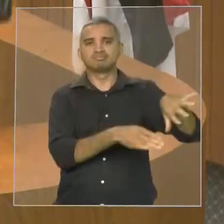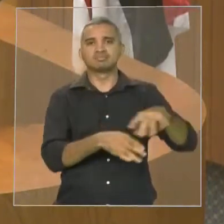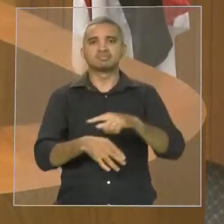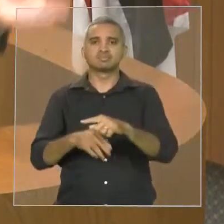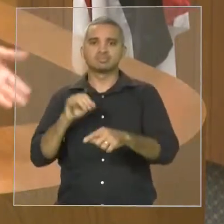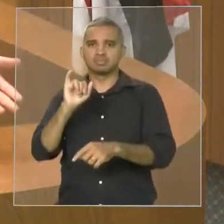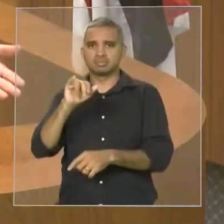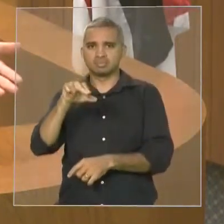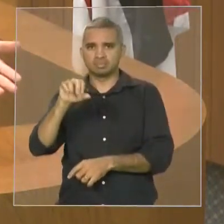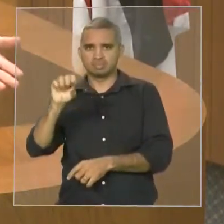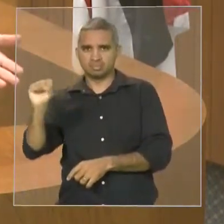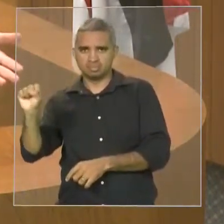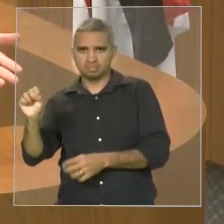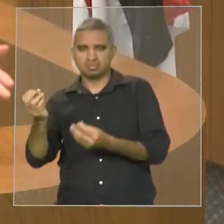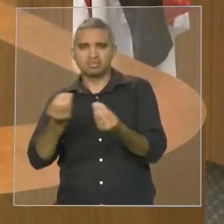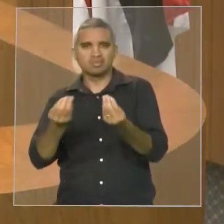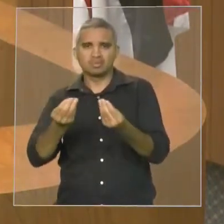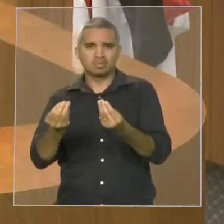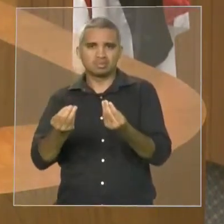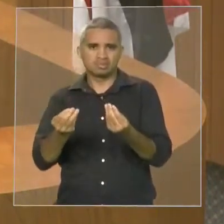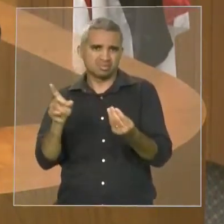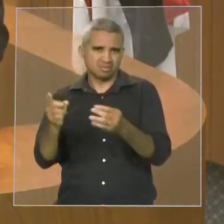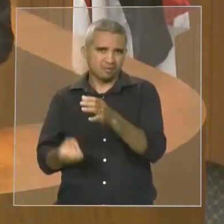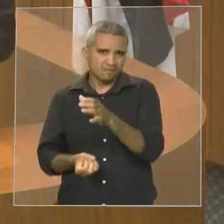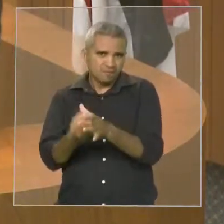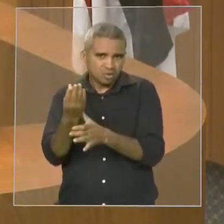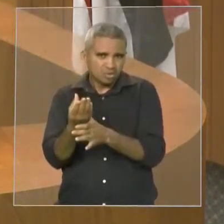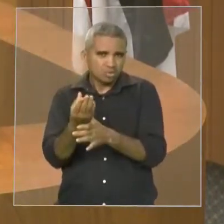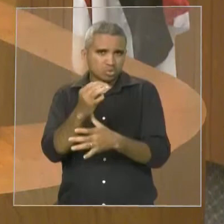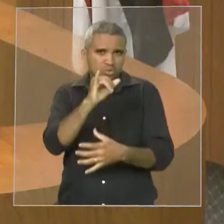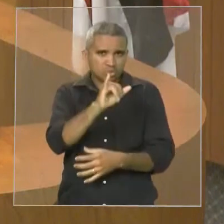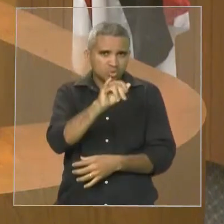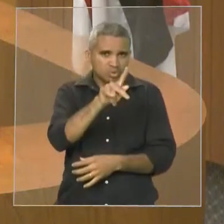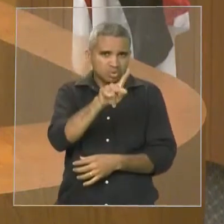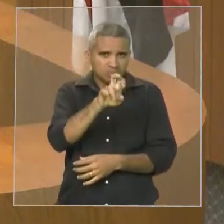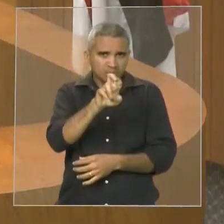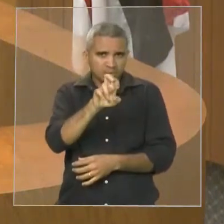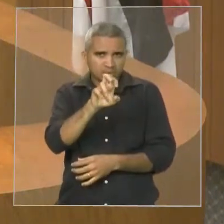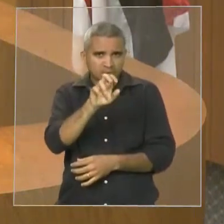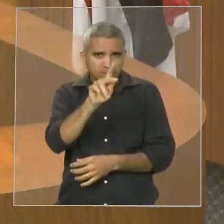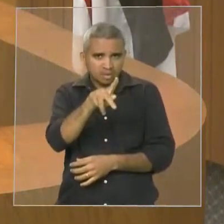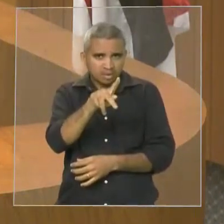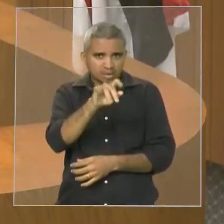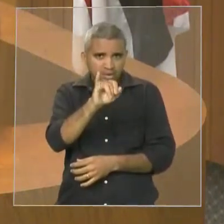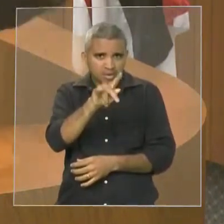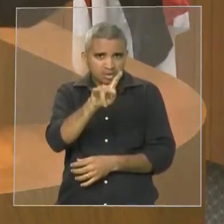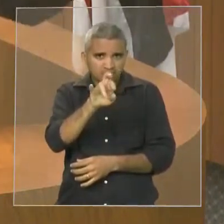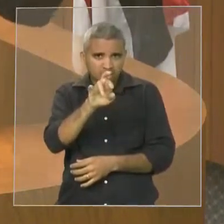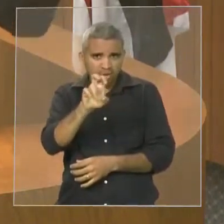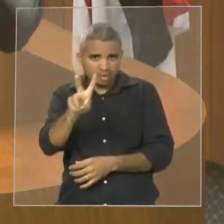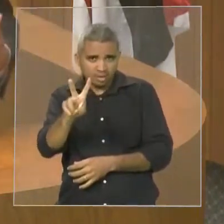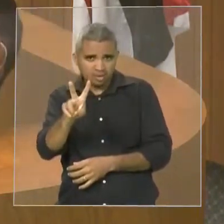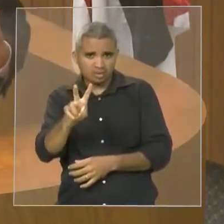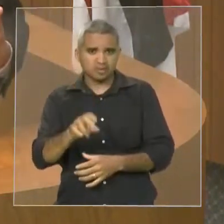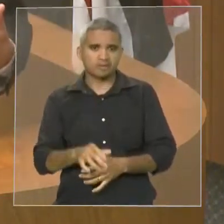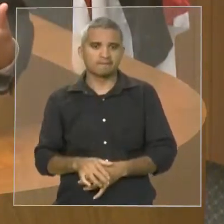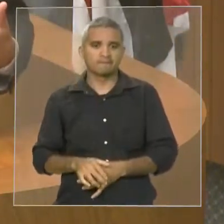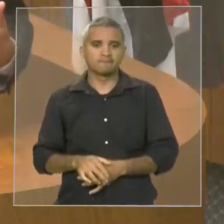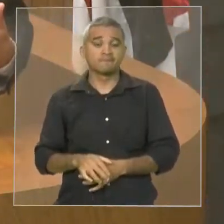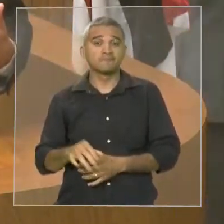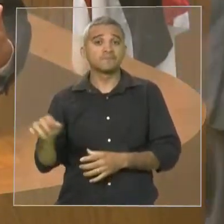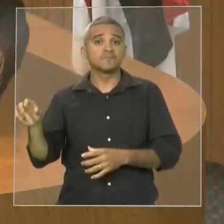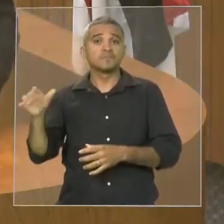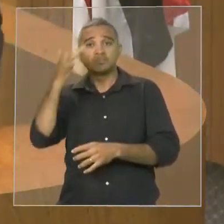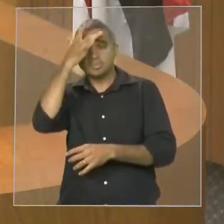você cria um instituto de previdência, onde você, no seu nascimento, já está tudo errado. Porque você está trazendo pessoas que